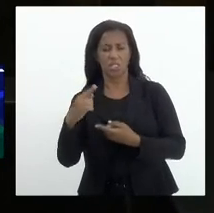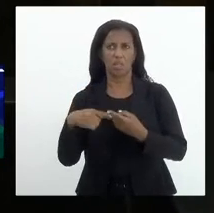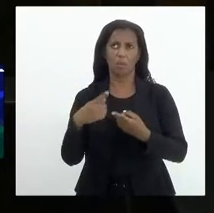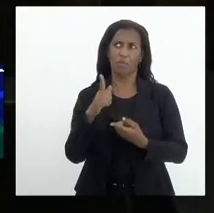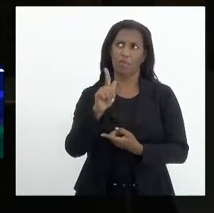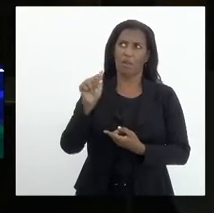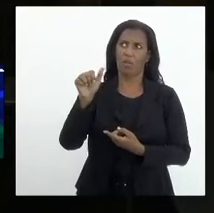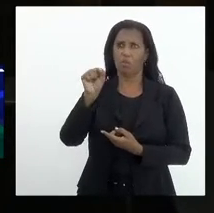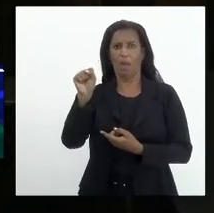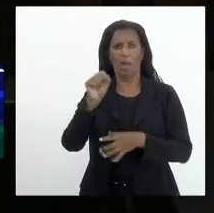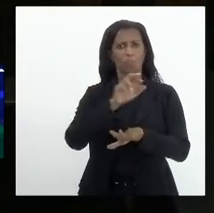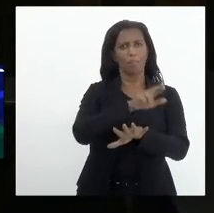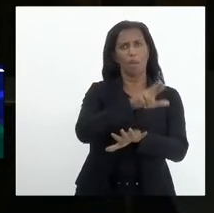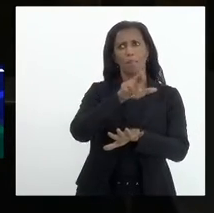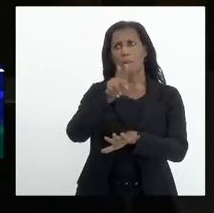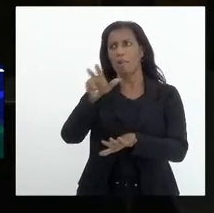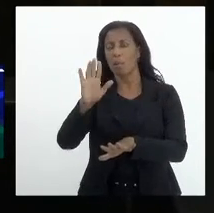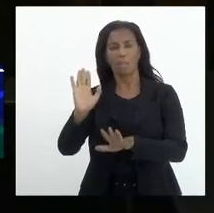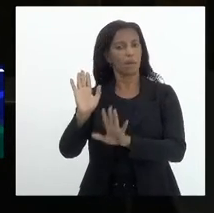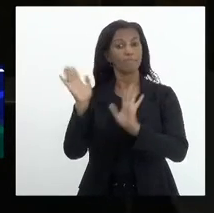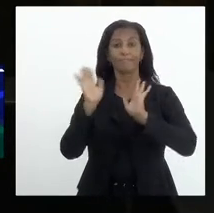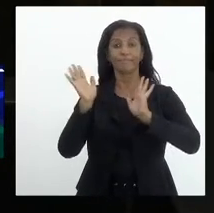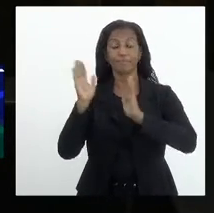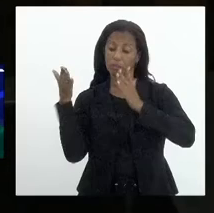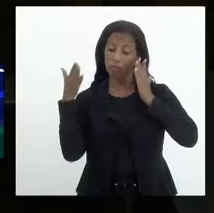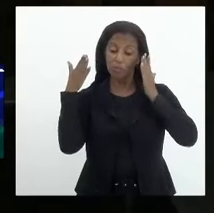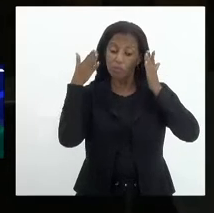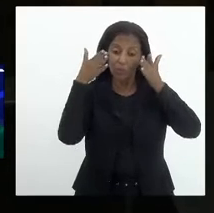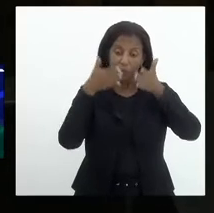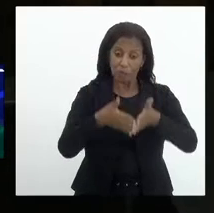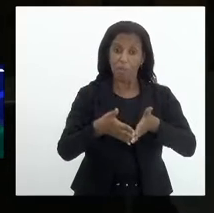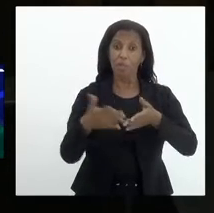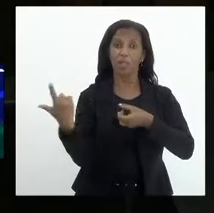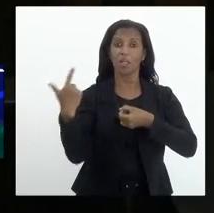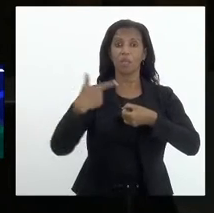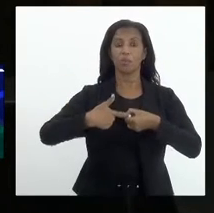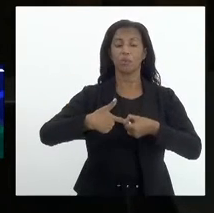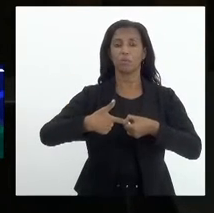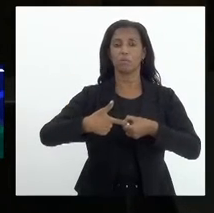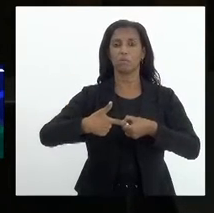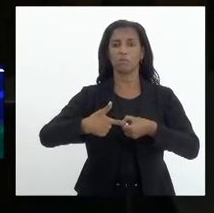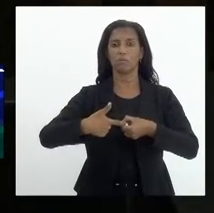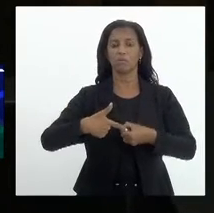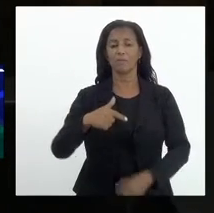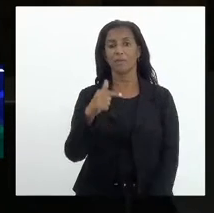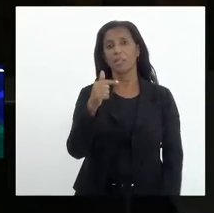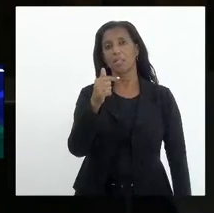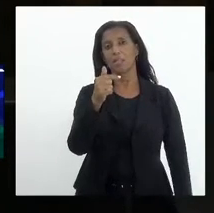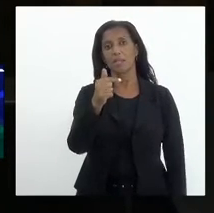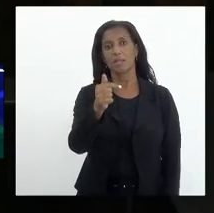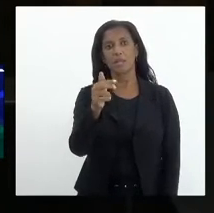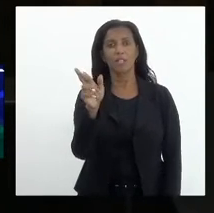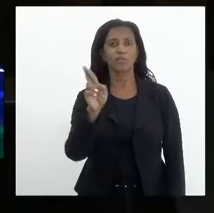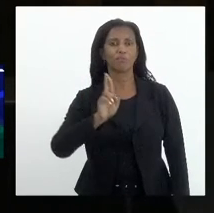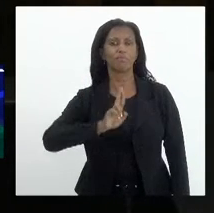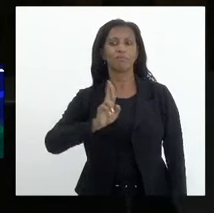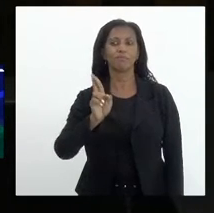gás, mas vou tomar como parâmetro a gasolina. R$ 7,00 o